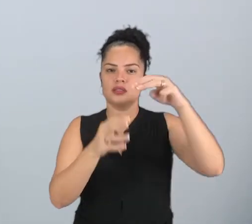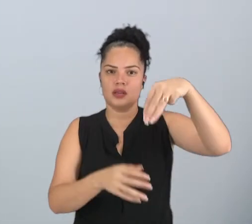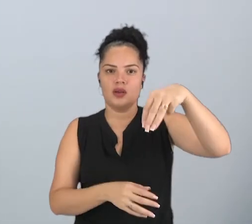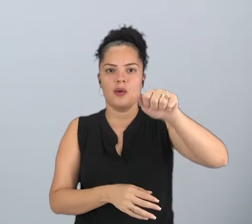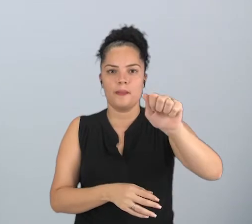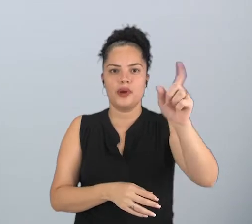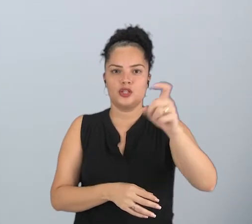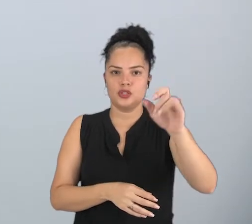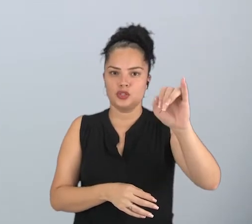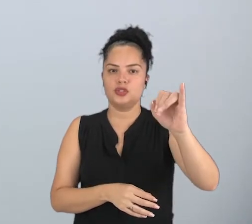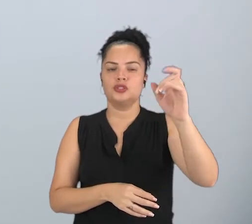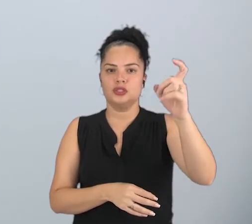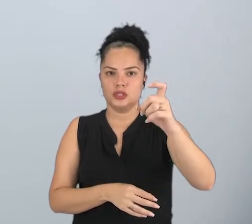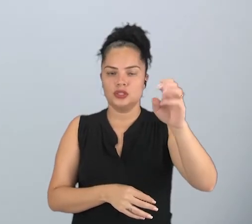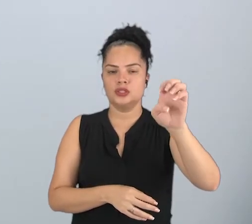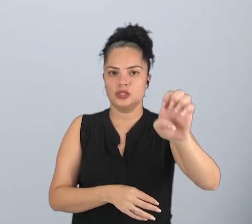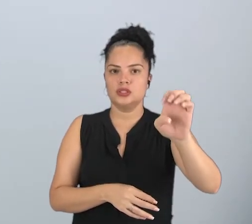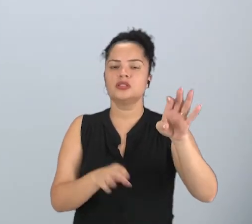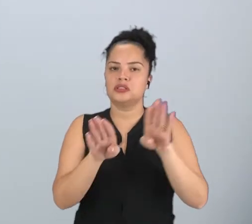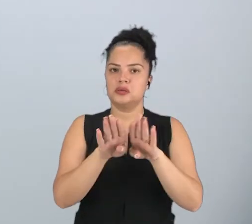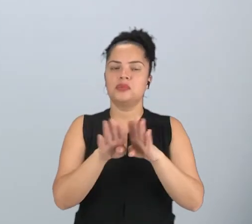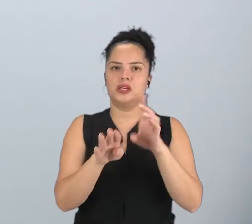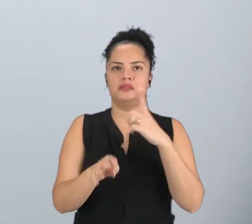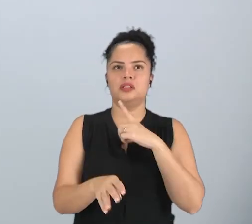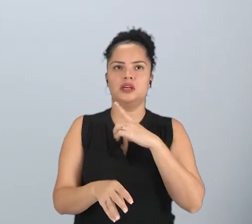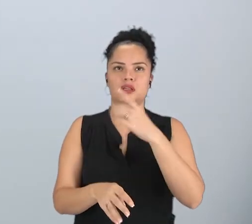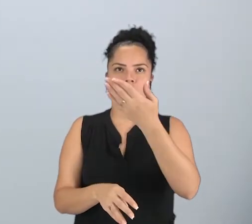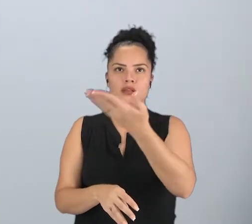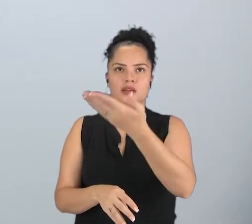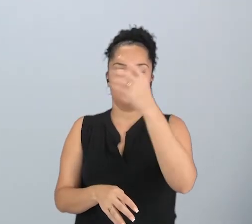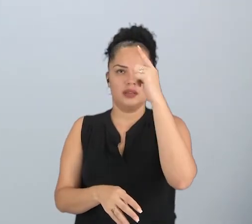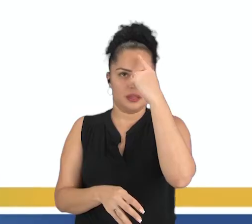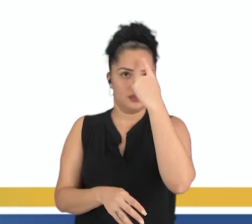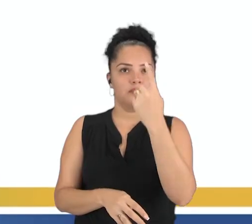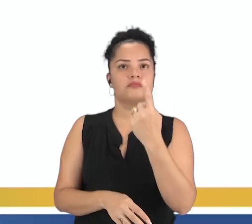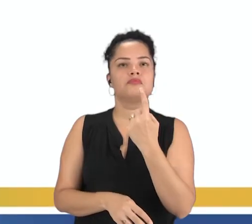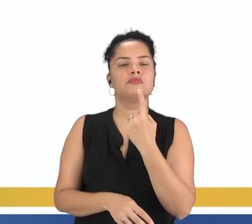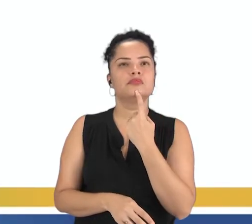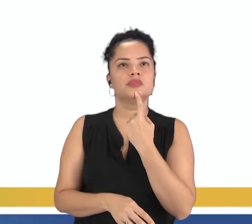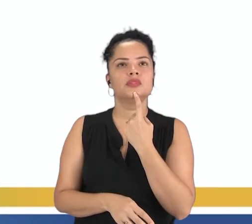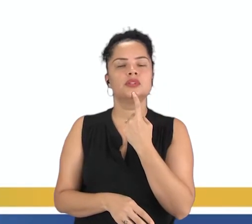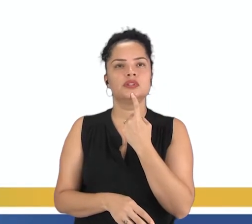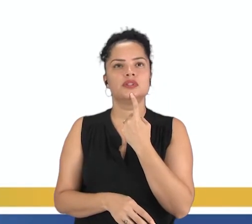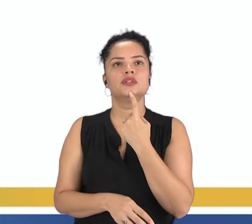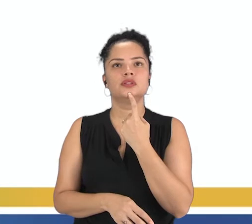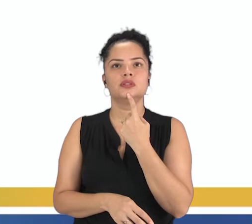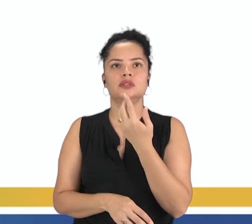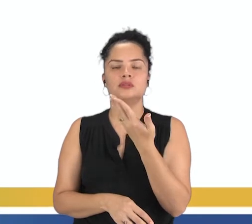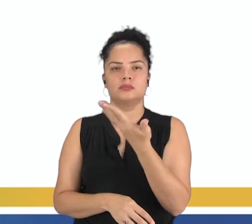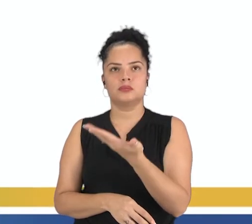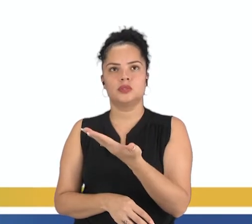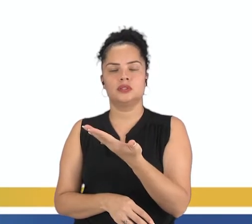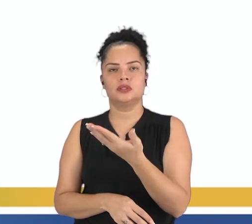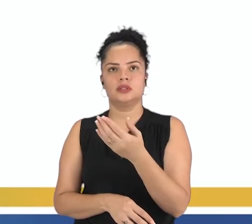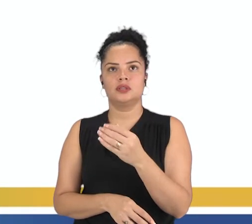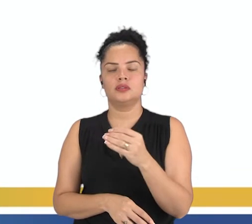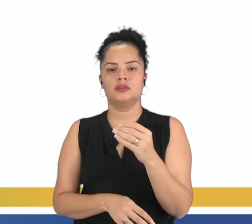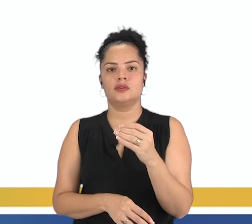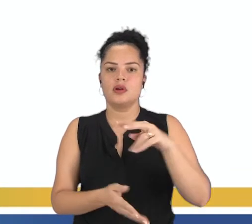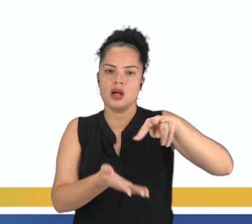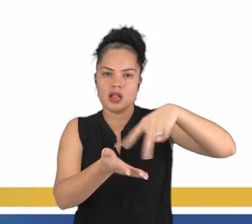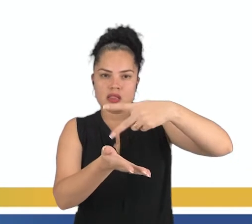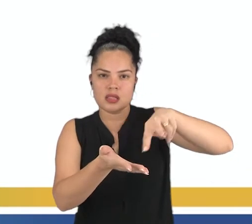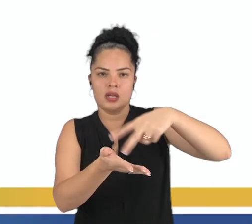da capoeira. Nós temos aqui algumas imagens, eu quero mostrar para você, talvez em outras aulas a gente fale mais aprofundadamente